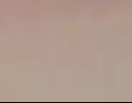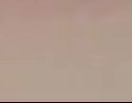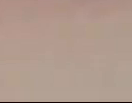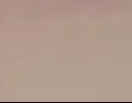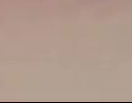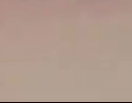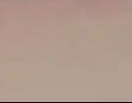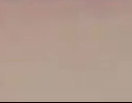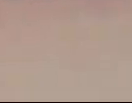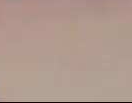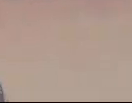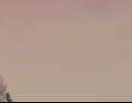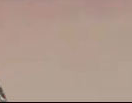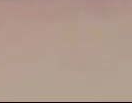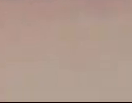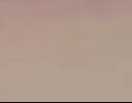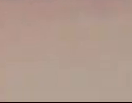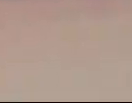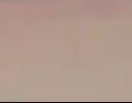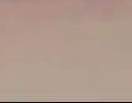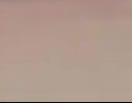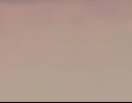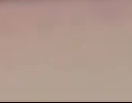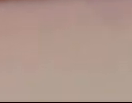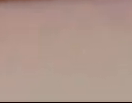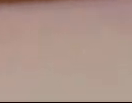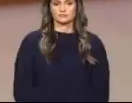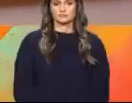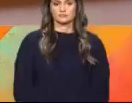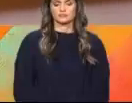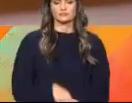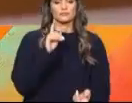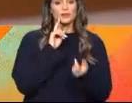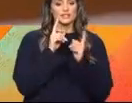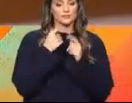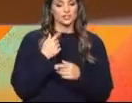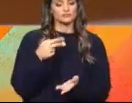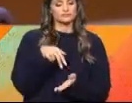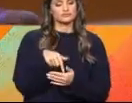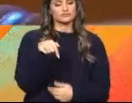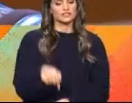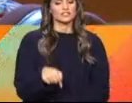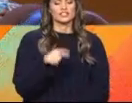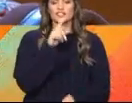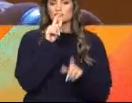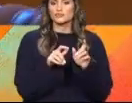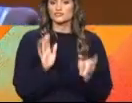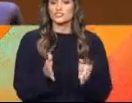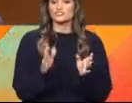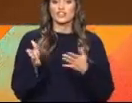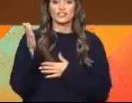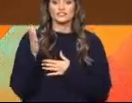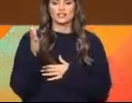um sol. Com a concertina a tocar, para animar eu cá estou. E a malta já está a